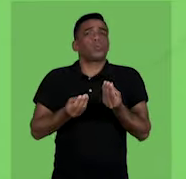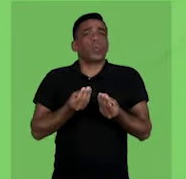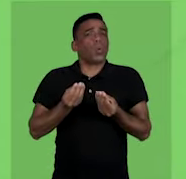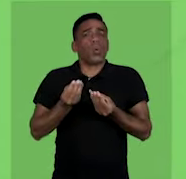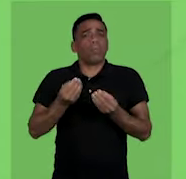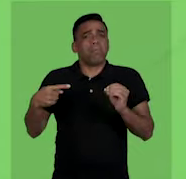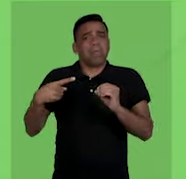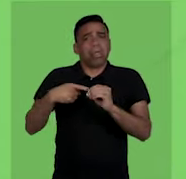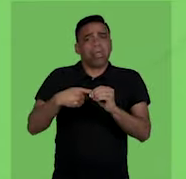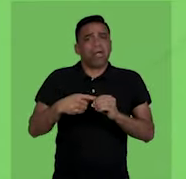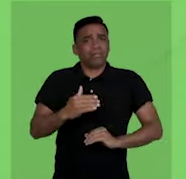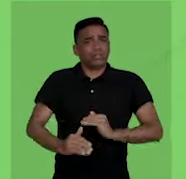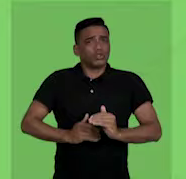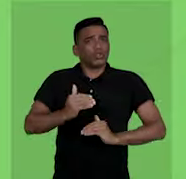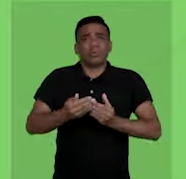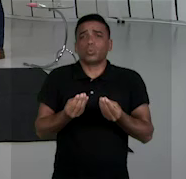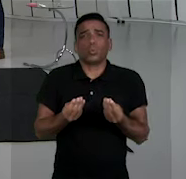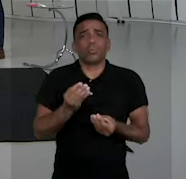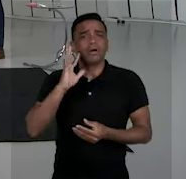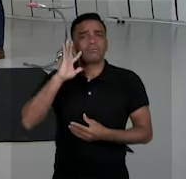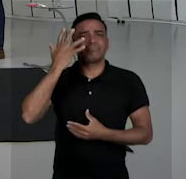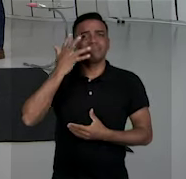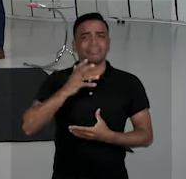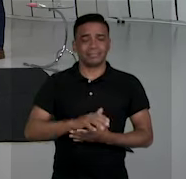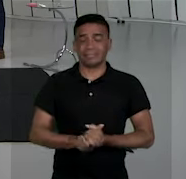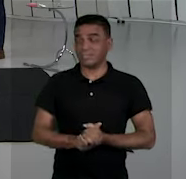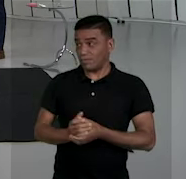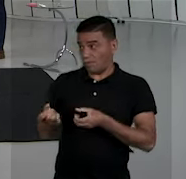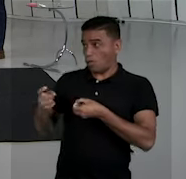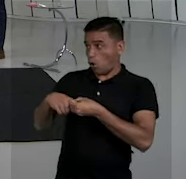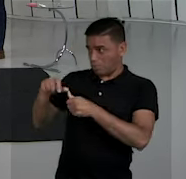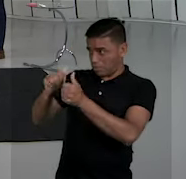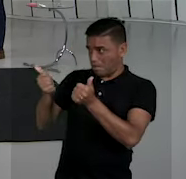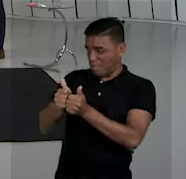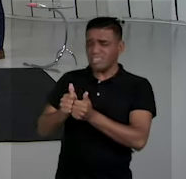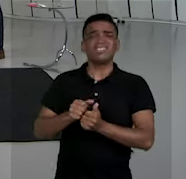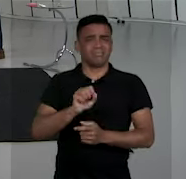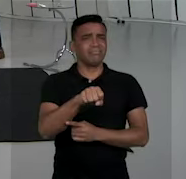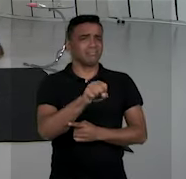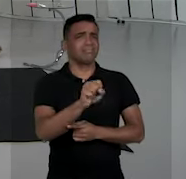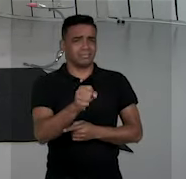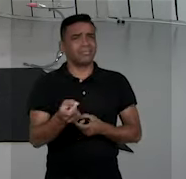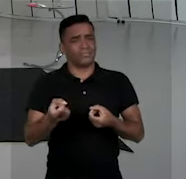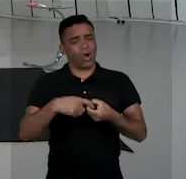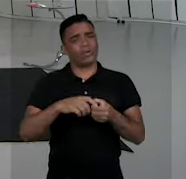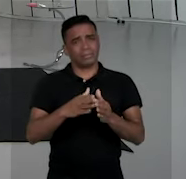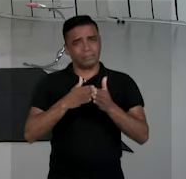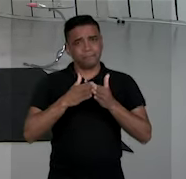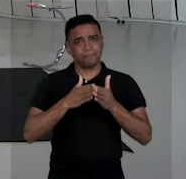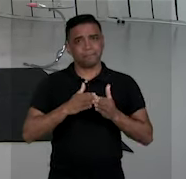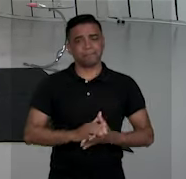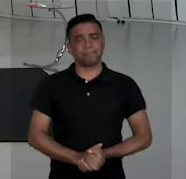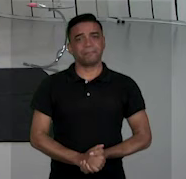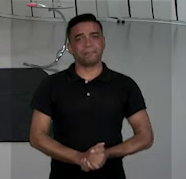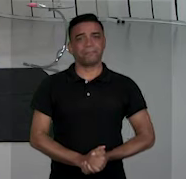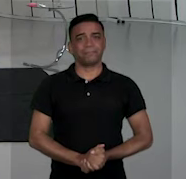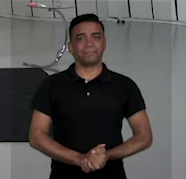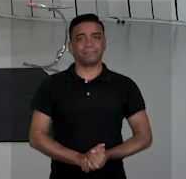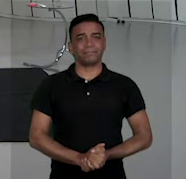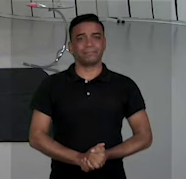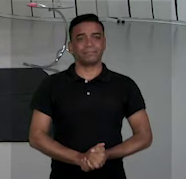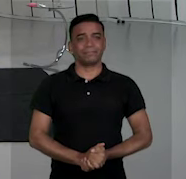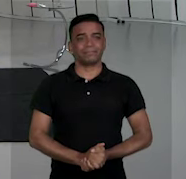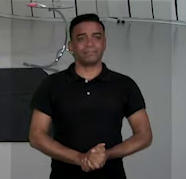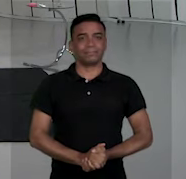desenvolvimento embrionário? Você quer que volta na outra imagem? Acho que a gente pode voltar na imagem. Do sistema reprodutor feminino, né?